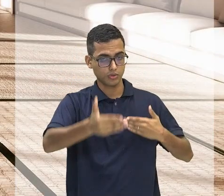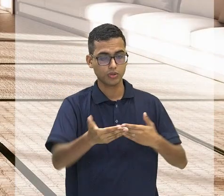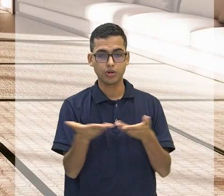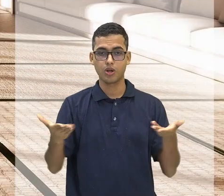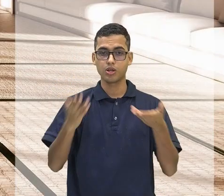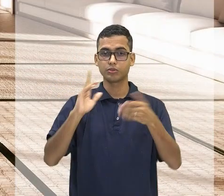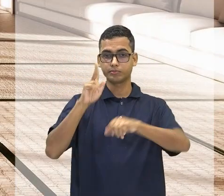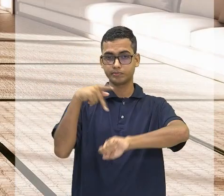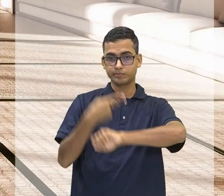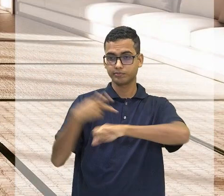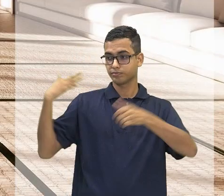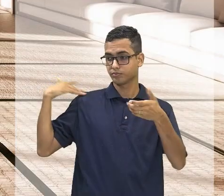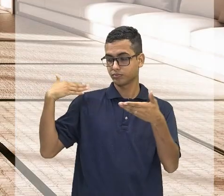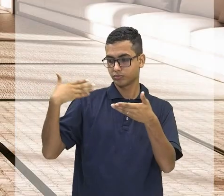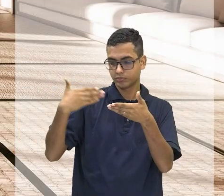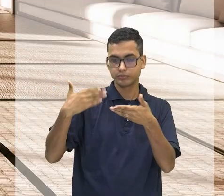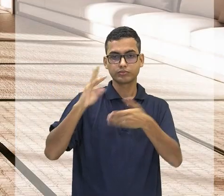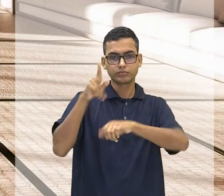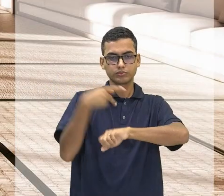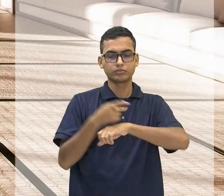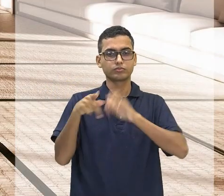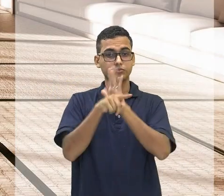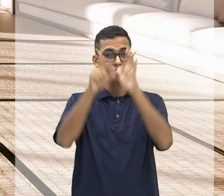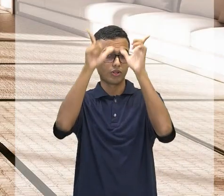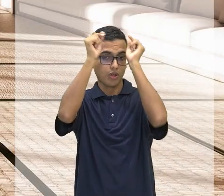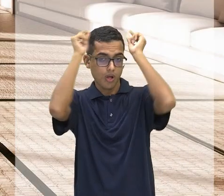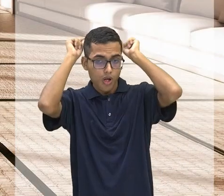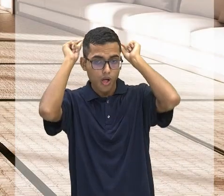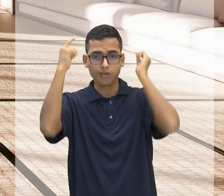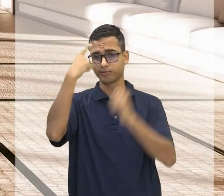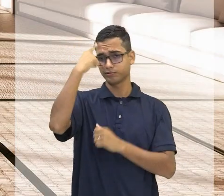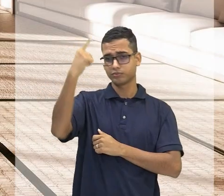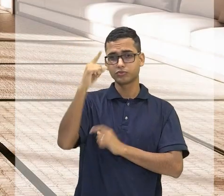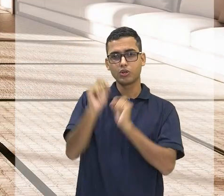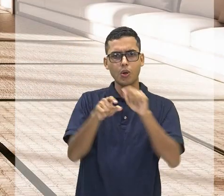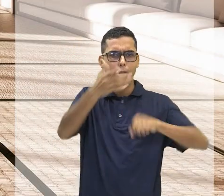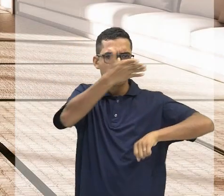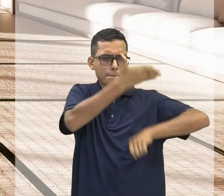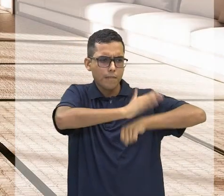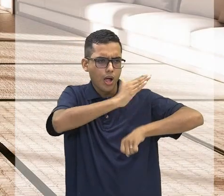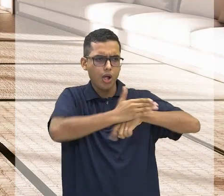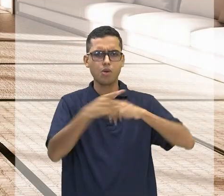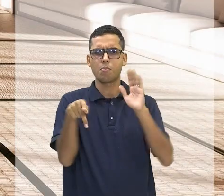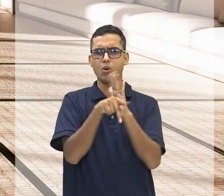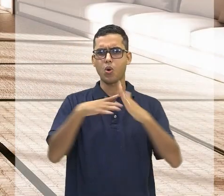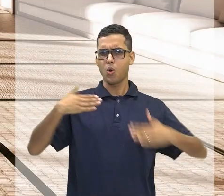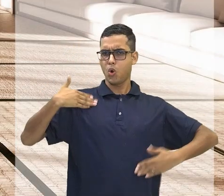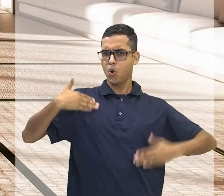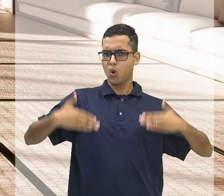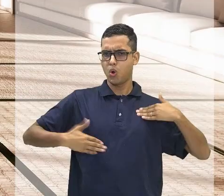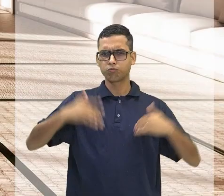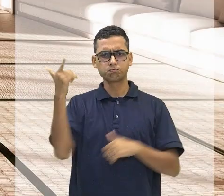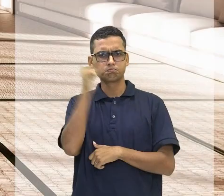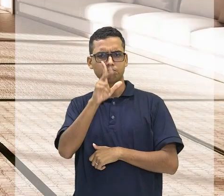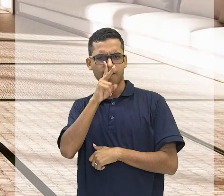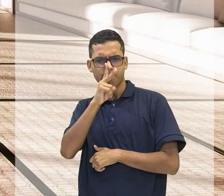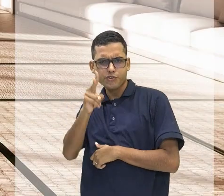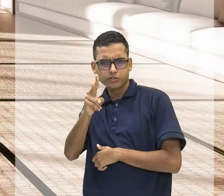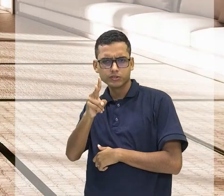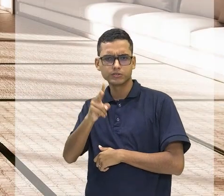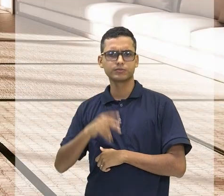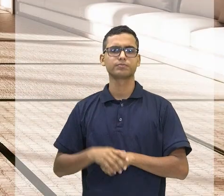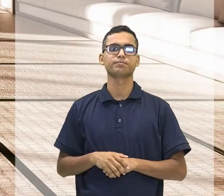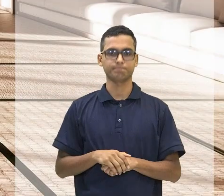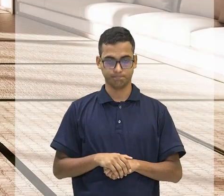quando chegou lá na Grécia Antiga, a ideia era o quê? De treinar o corpo para que ele ficasse forte. E